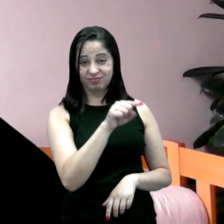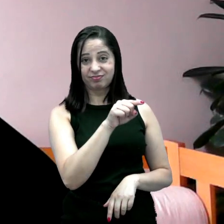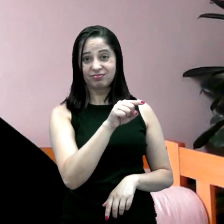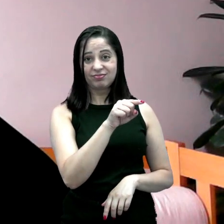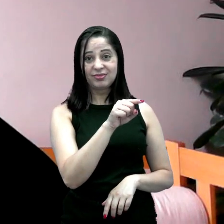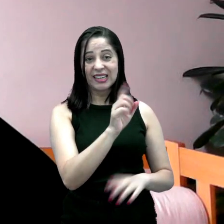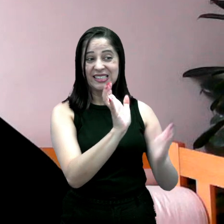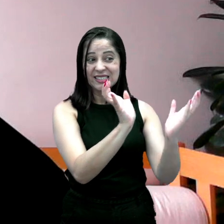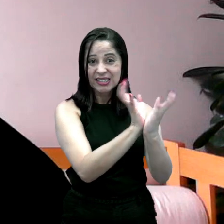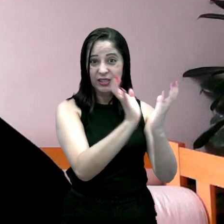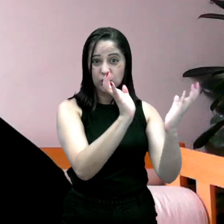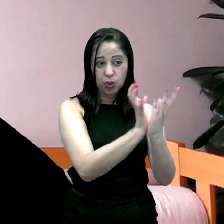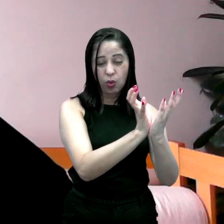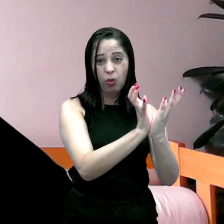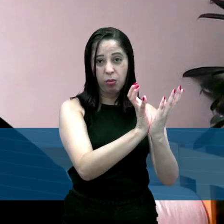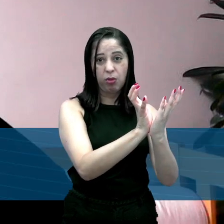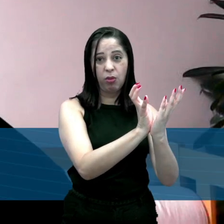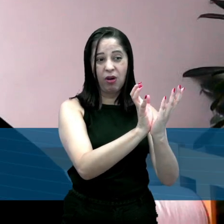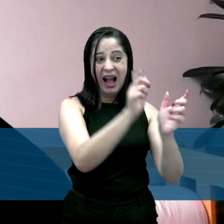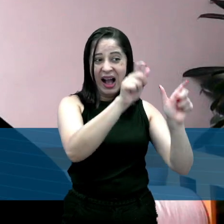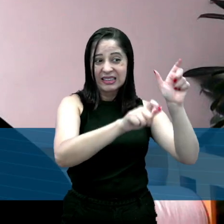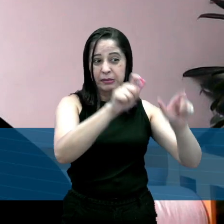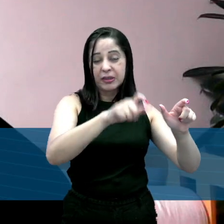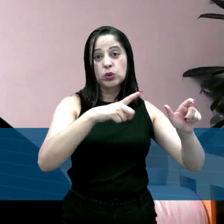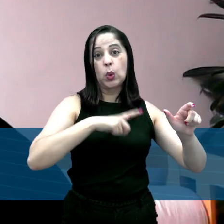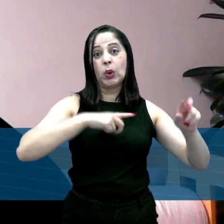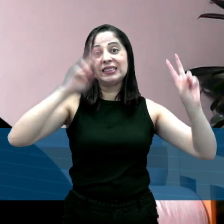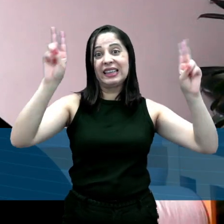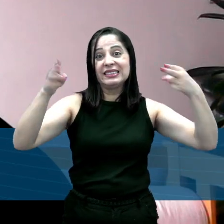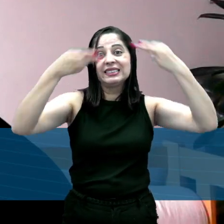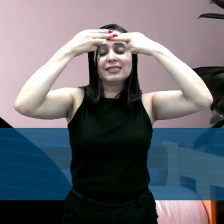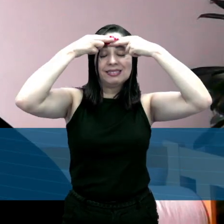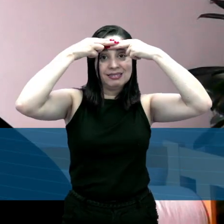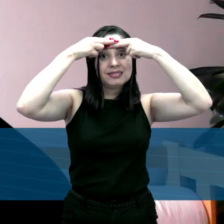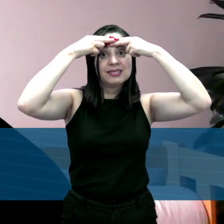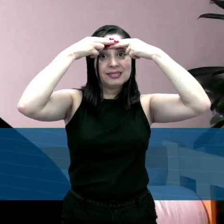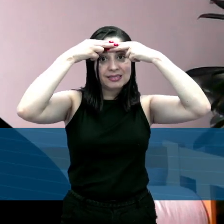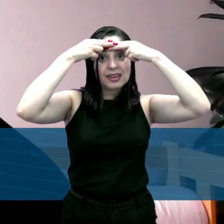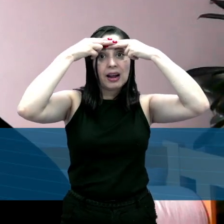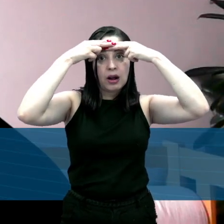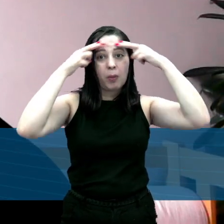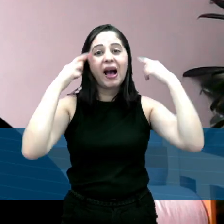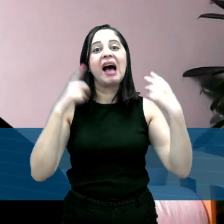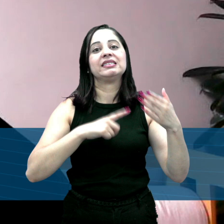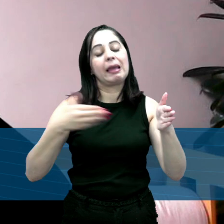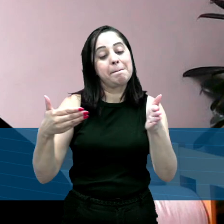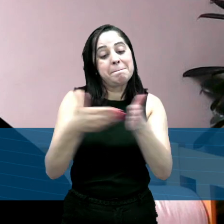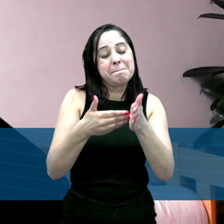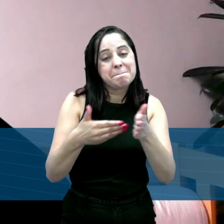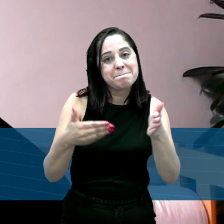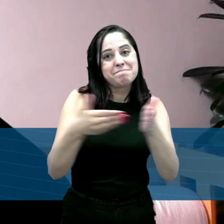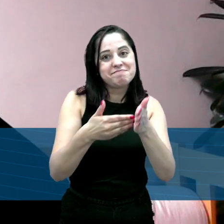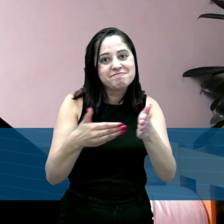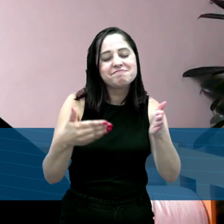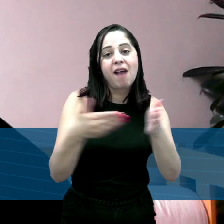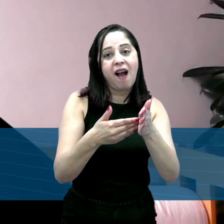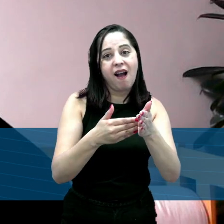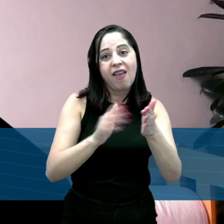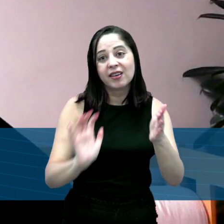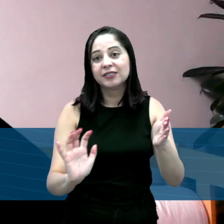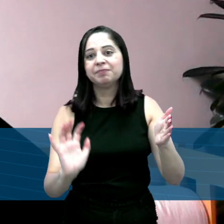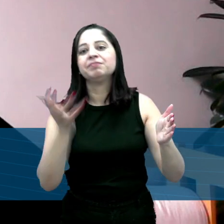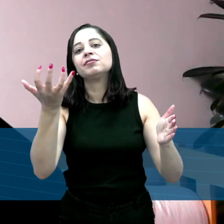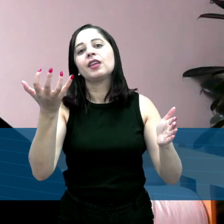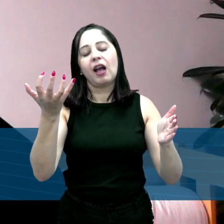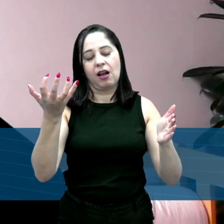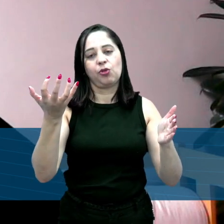migrantes, eles geram trauma por meio desse deslocamento, né, muitas barreiras que vão acontecer